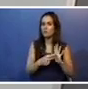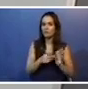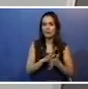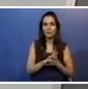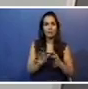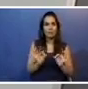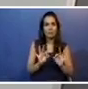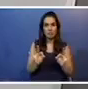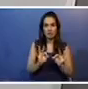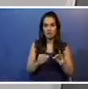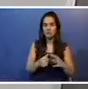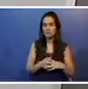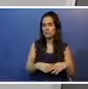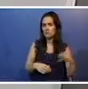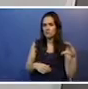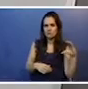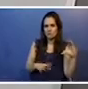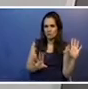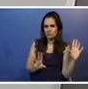foi decisão